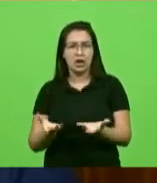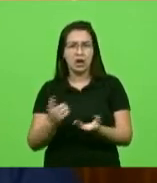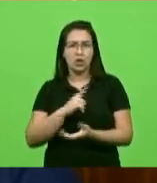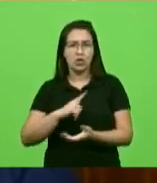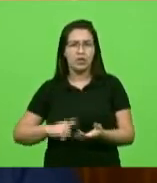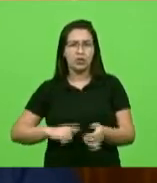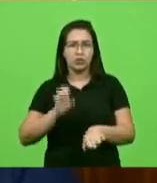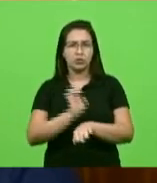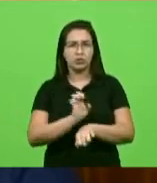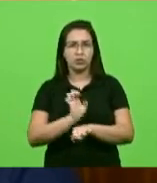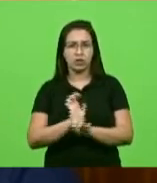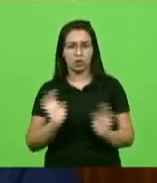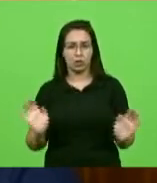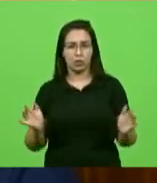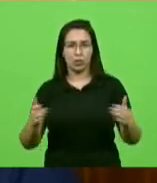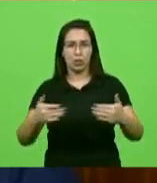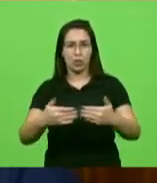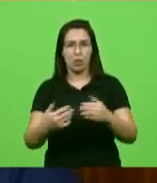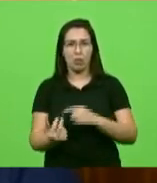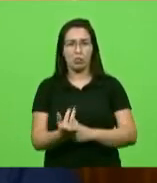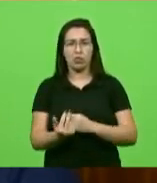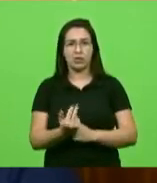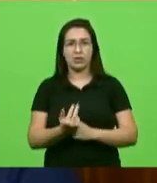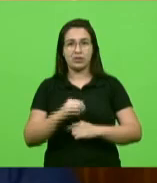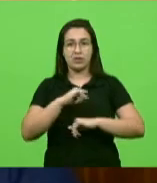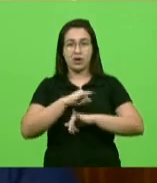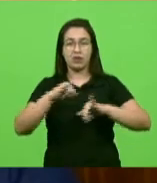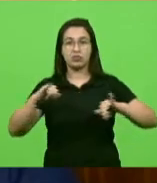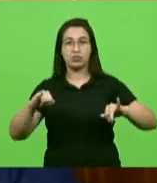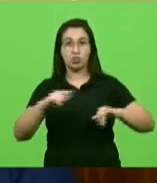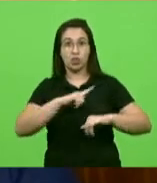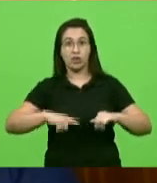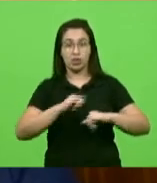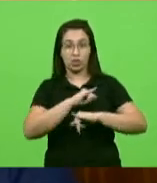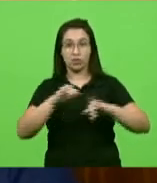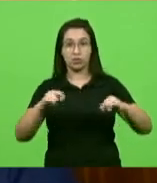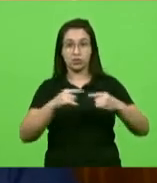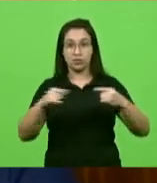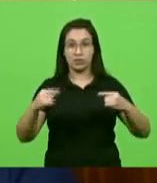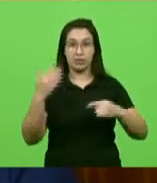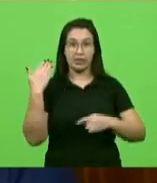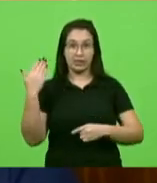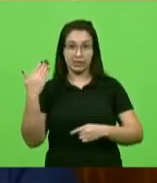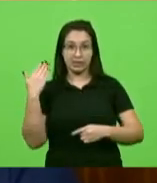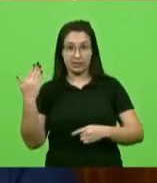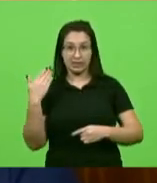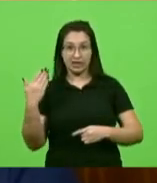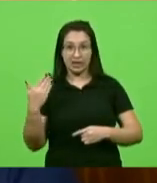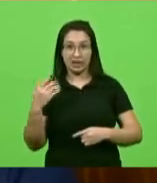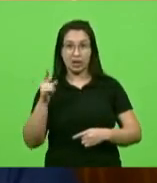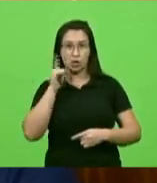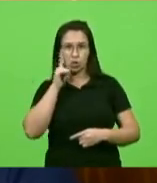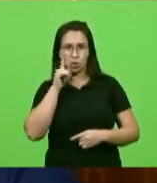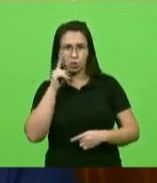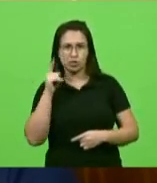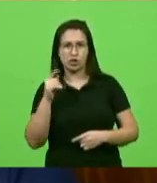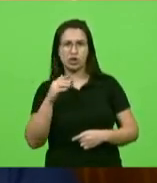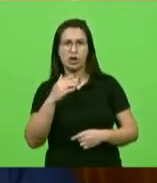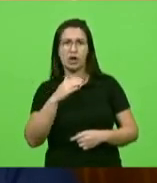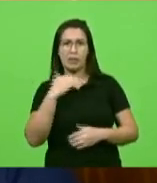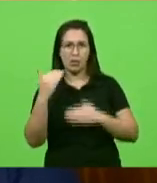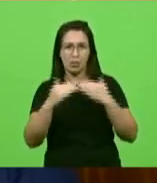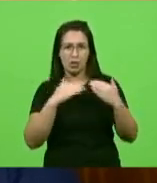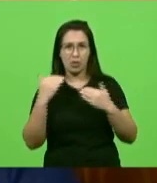fechou, o próprio governador afirmou à imprensa na semana passada, em meio ao recorde diário de mortes por